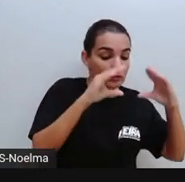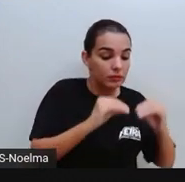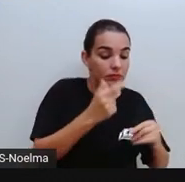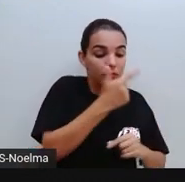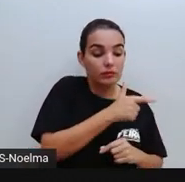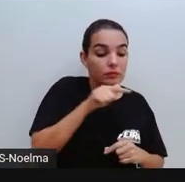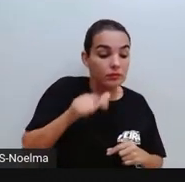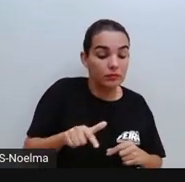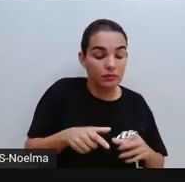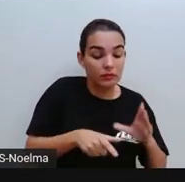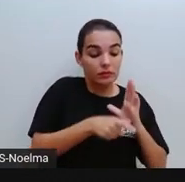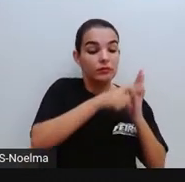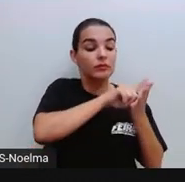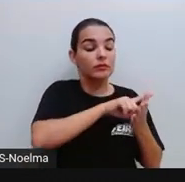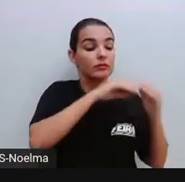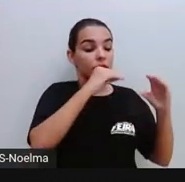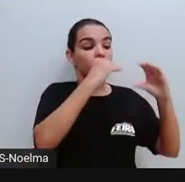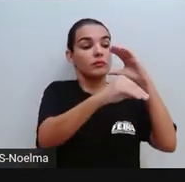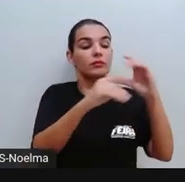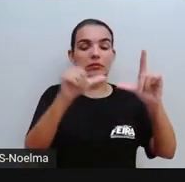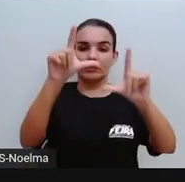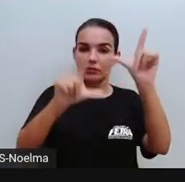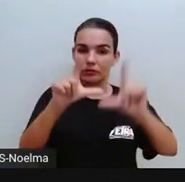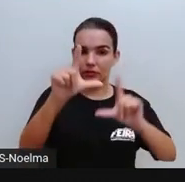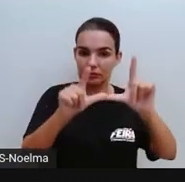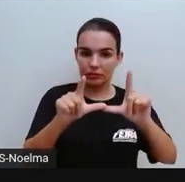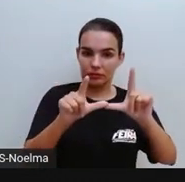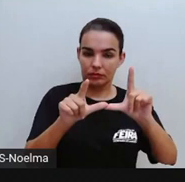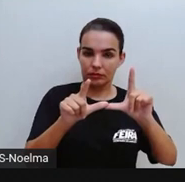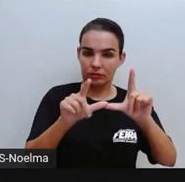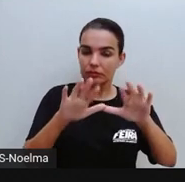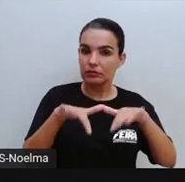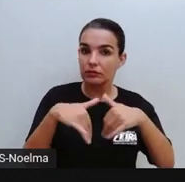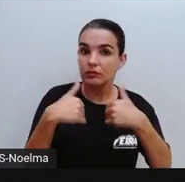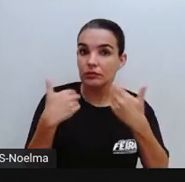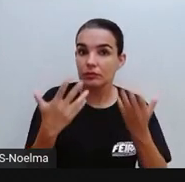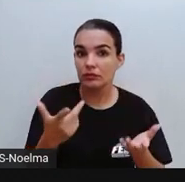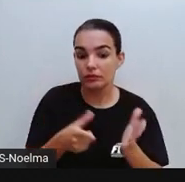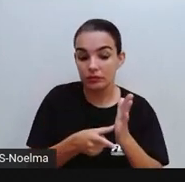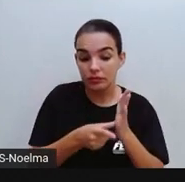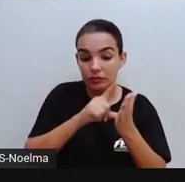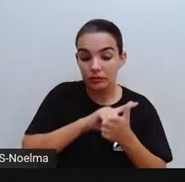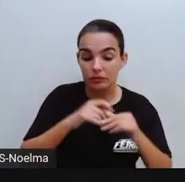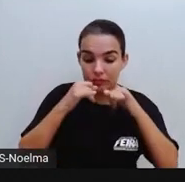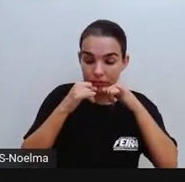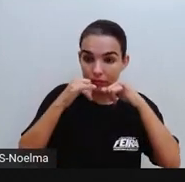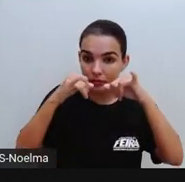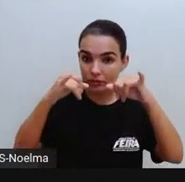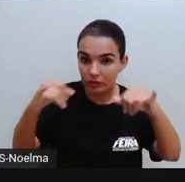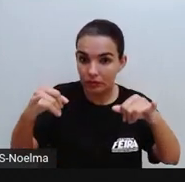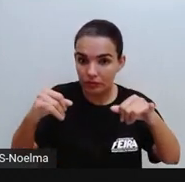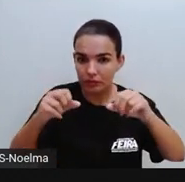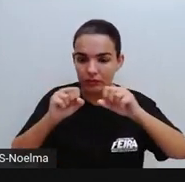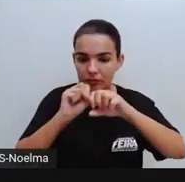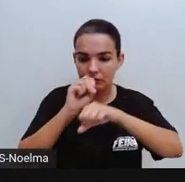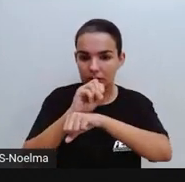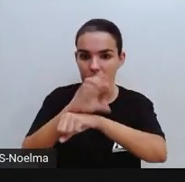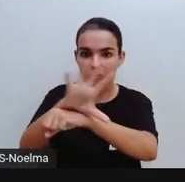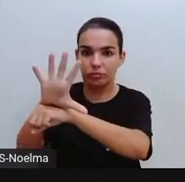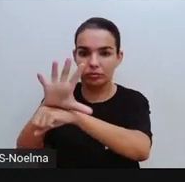transmitir é no telejornal Então antes né é da notícia e aoa